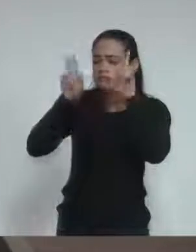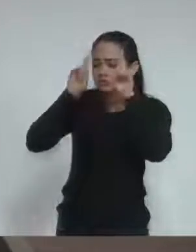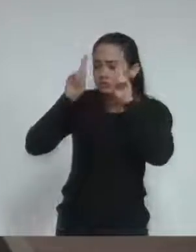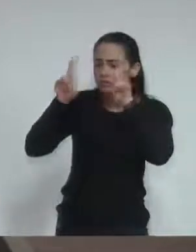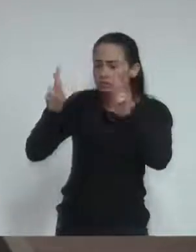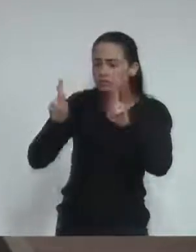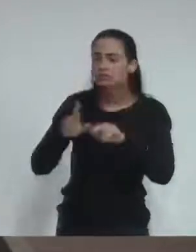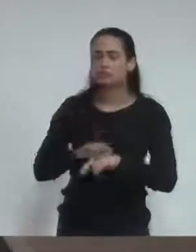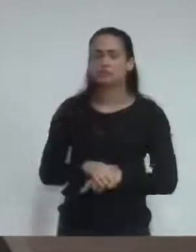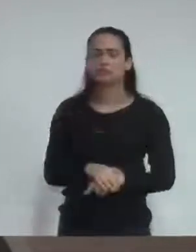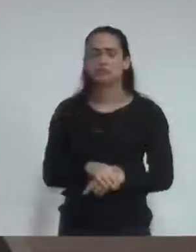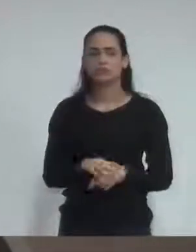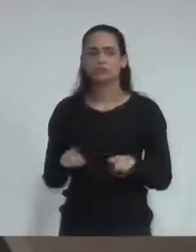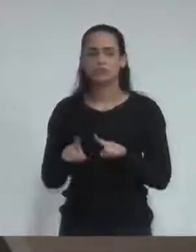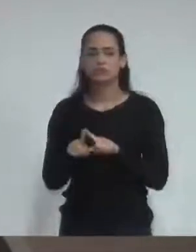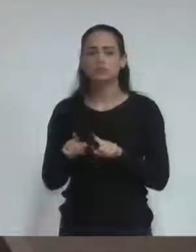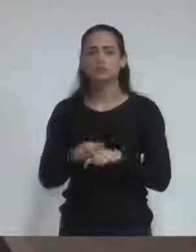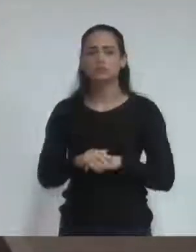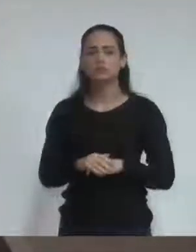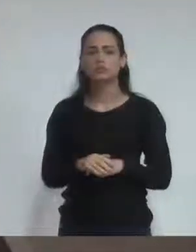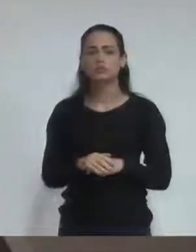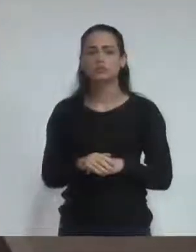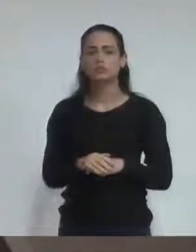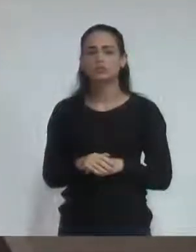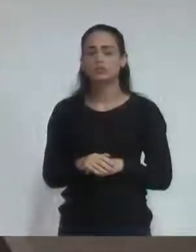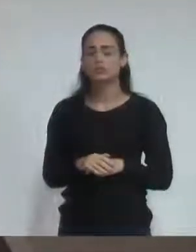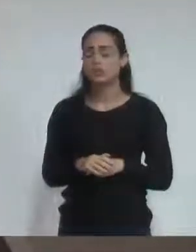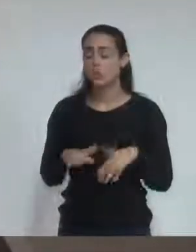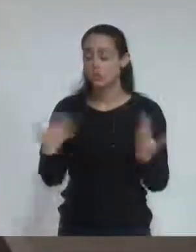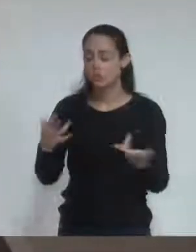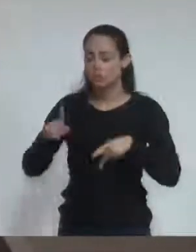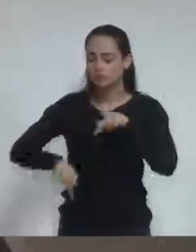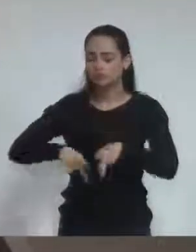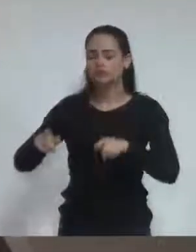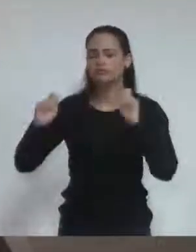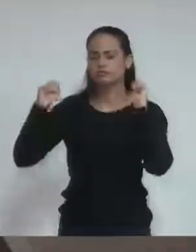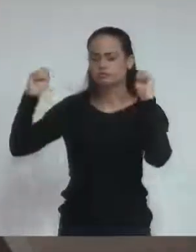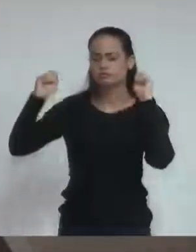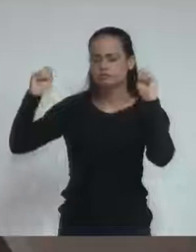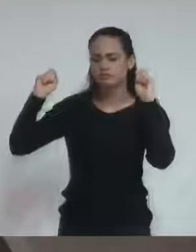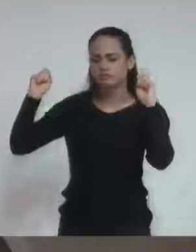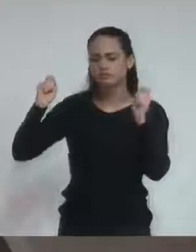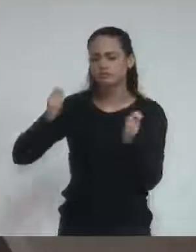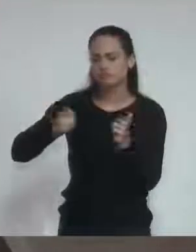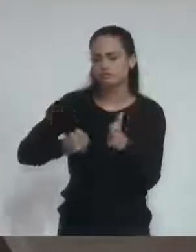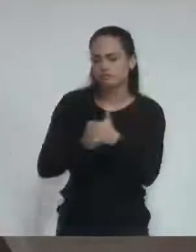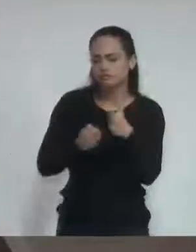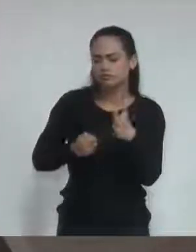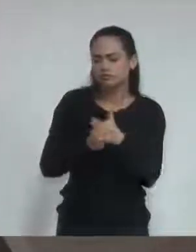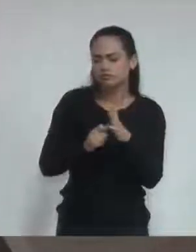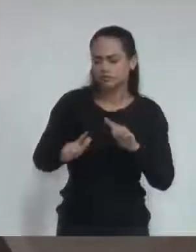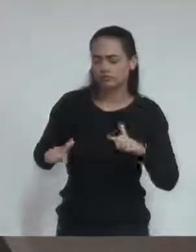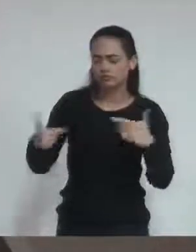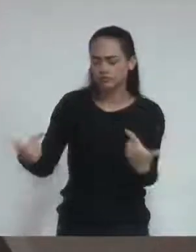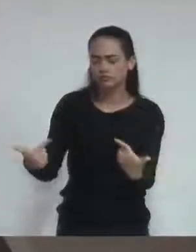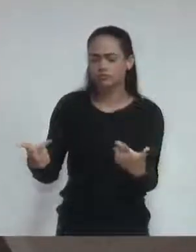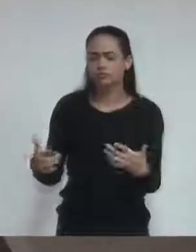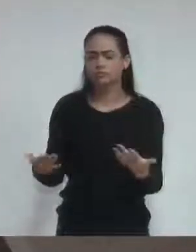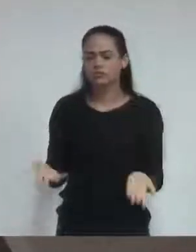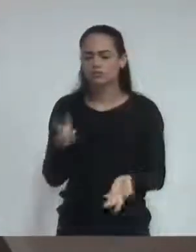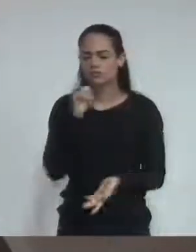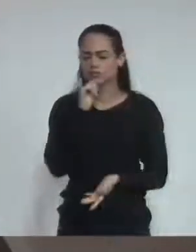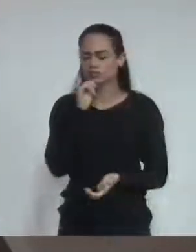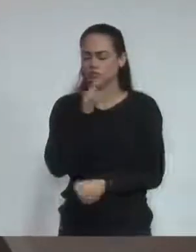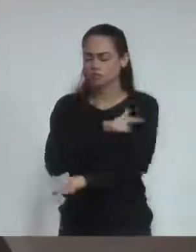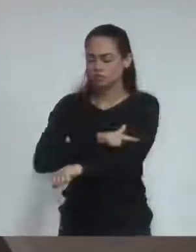que toda reivindicação, todo protesto que é feito de forma ordeira, pacífica, como esses alunos e esses